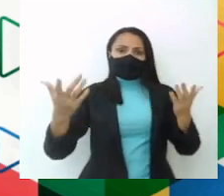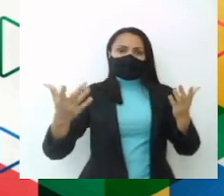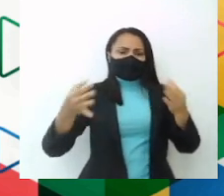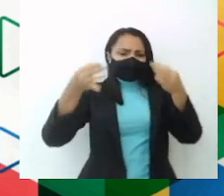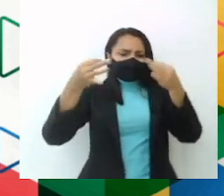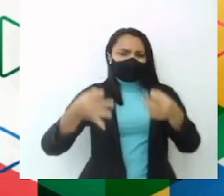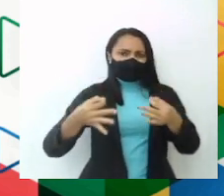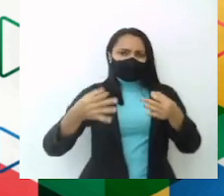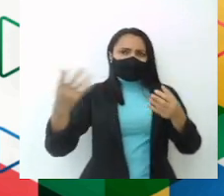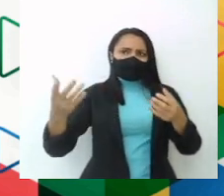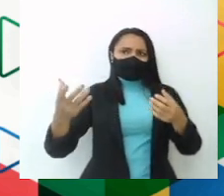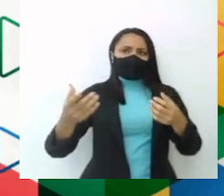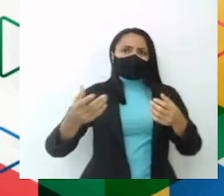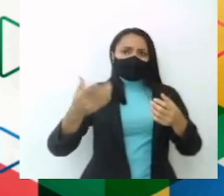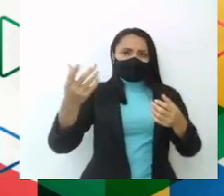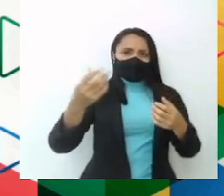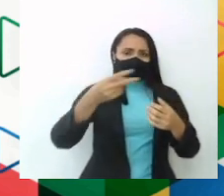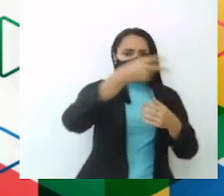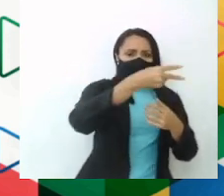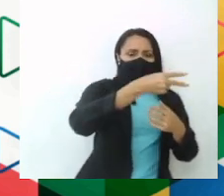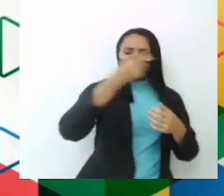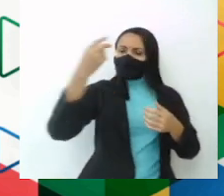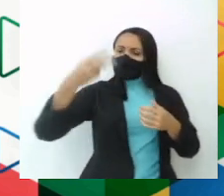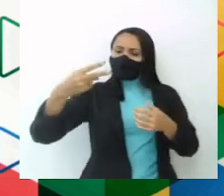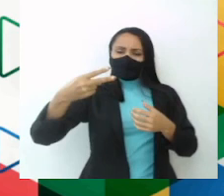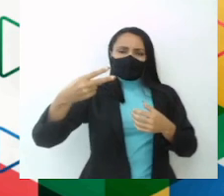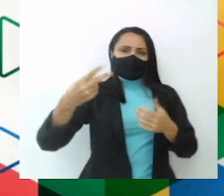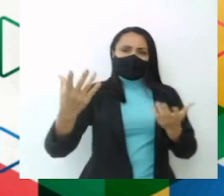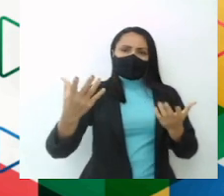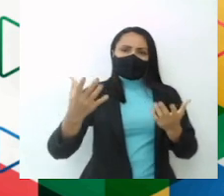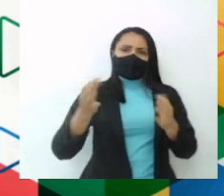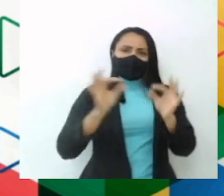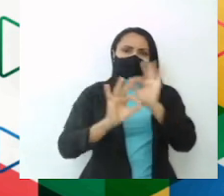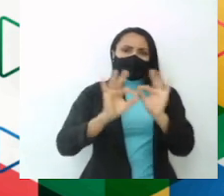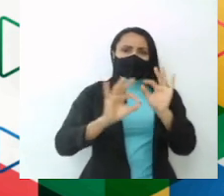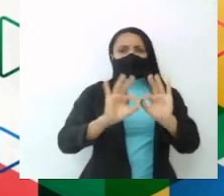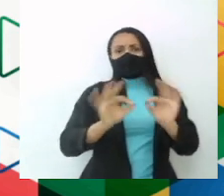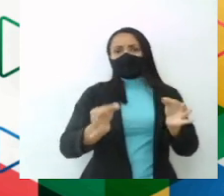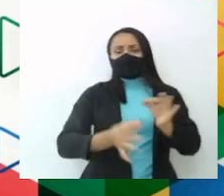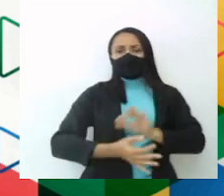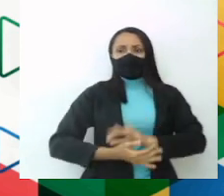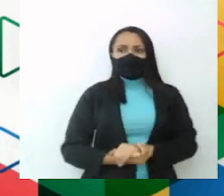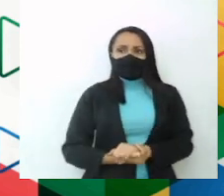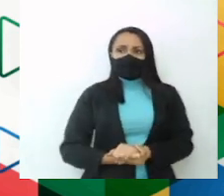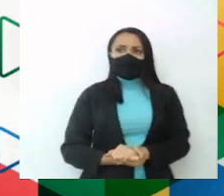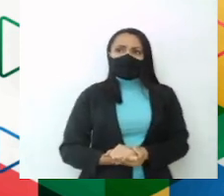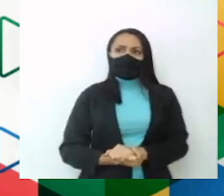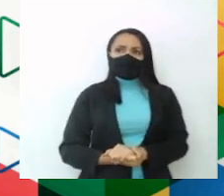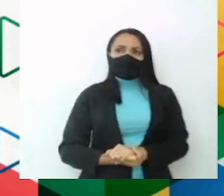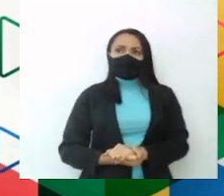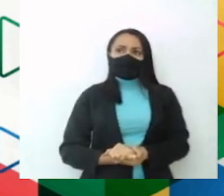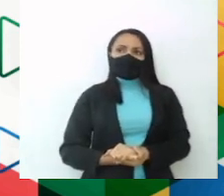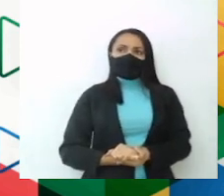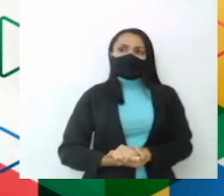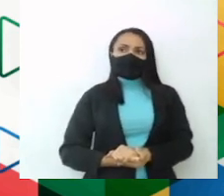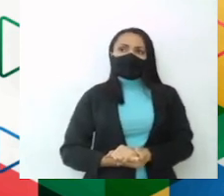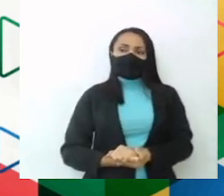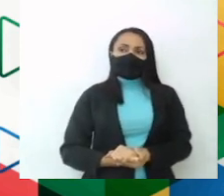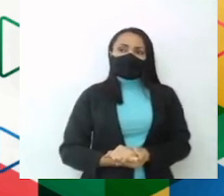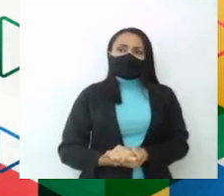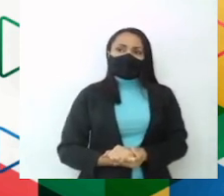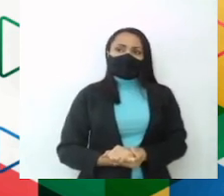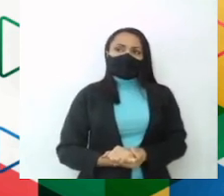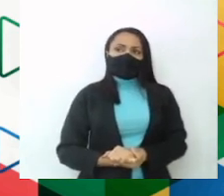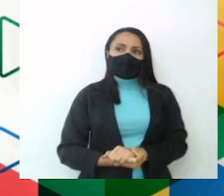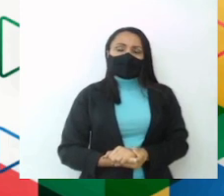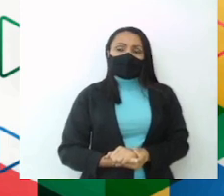está. Na minha ordem aqui. Tudo de cima para baixo. Aqui, ó. Certo? E